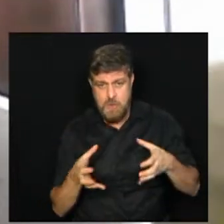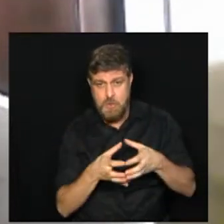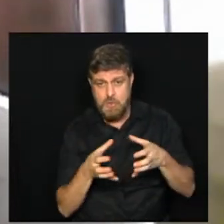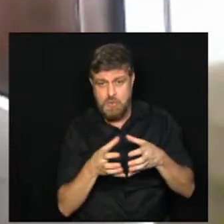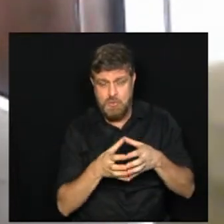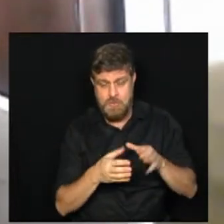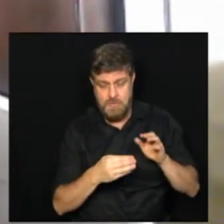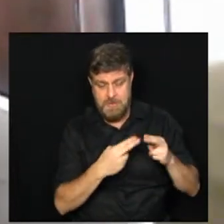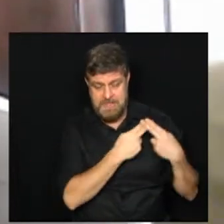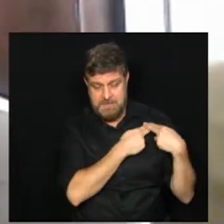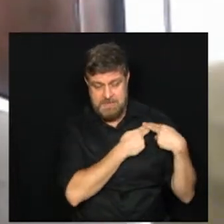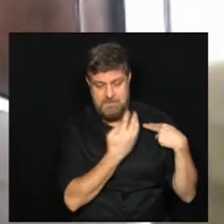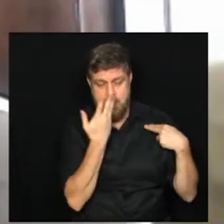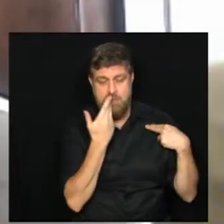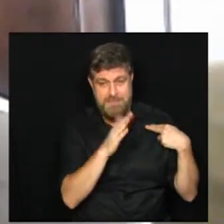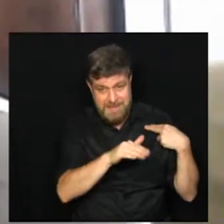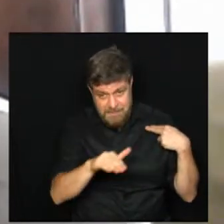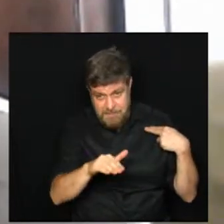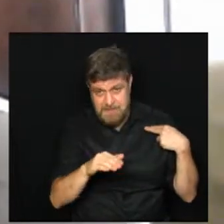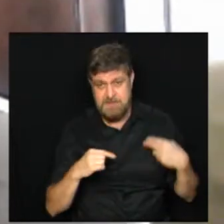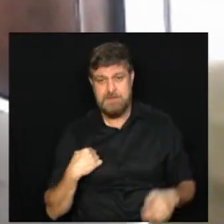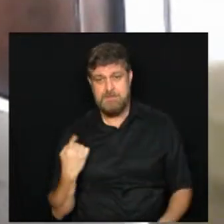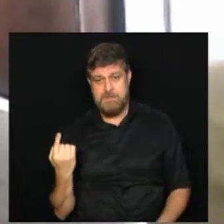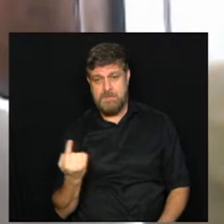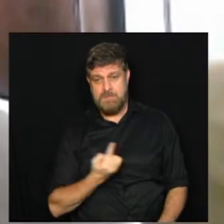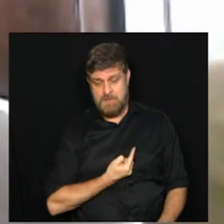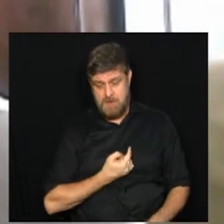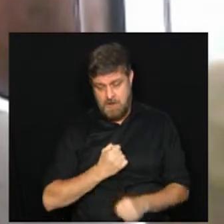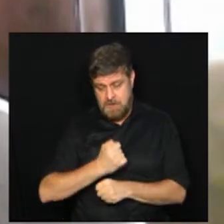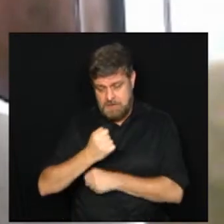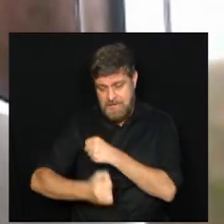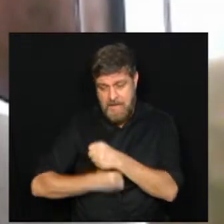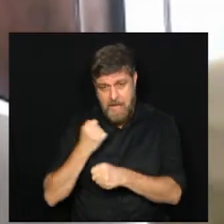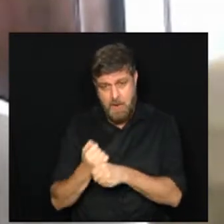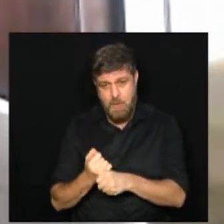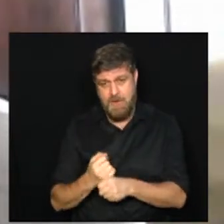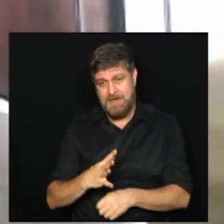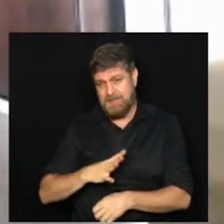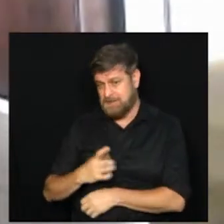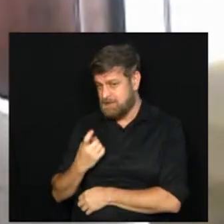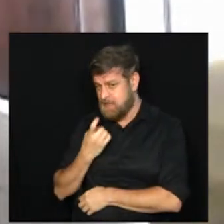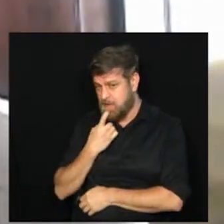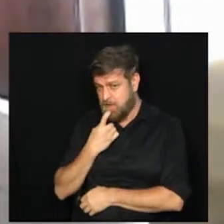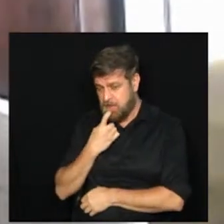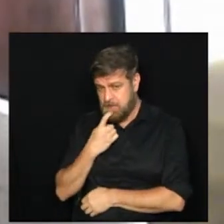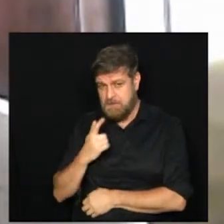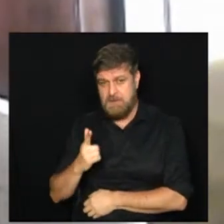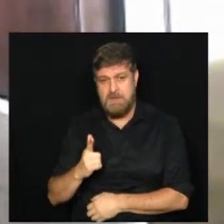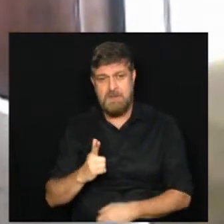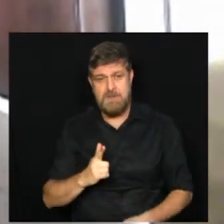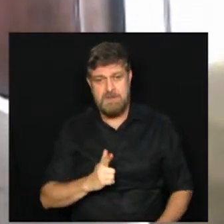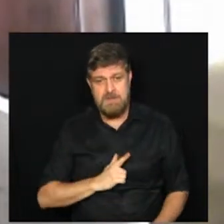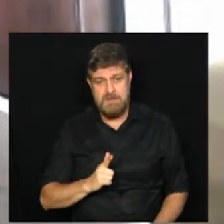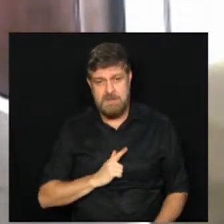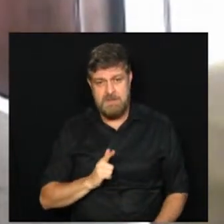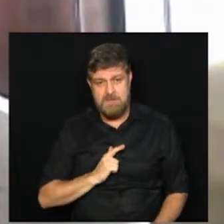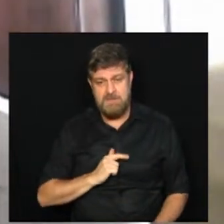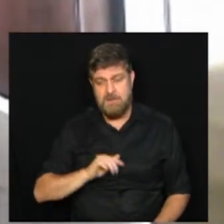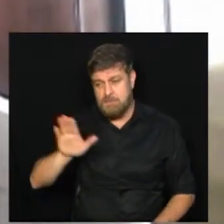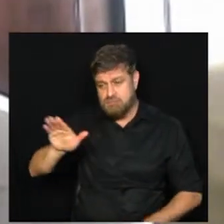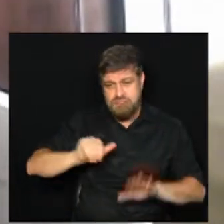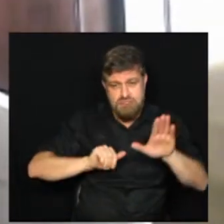Infância, esse ano Campinas, como na verdade foi um concurso, né, um